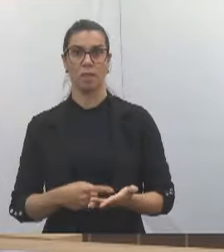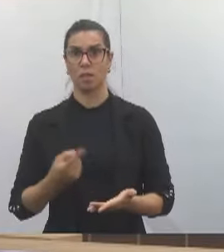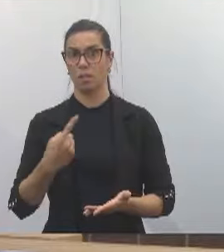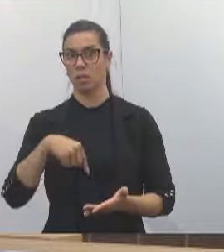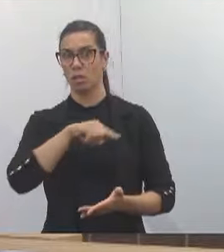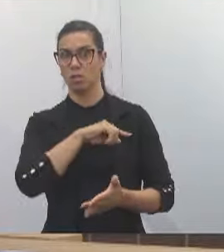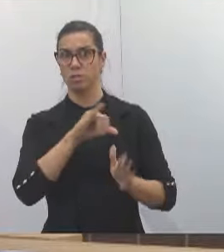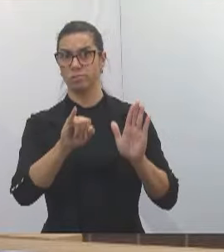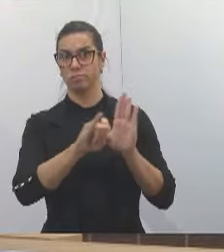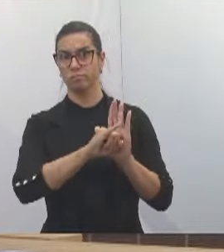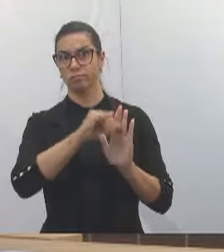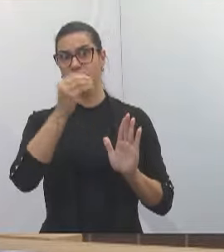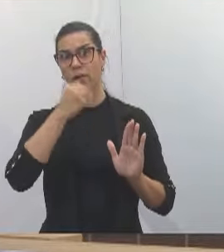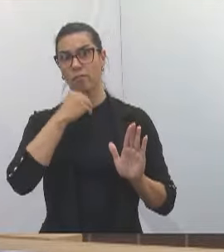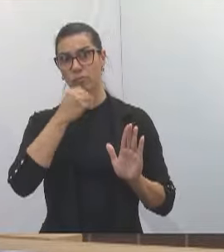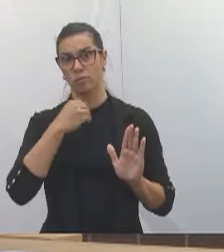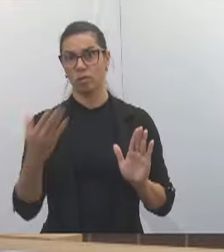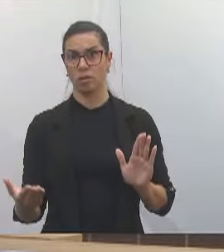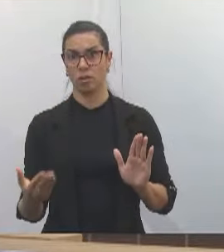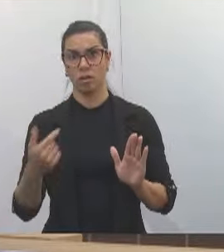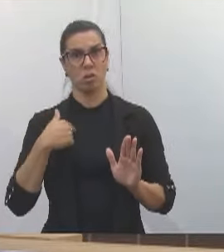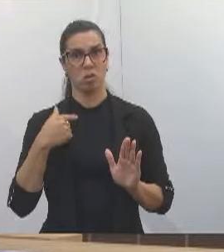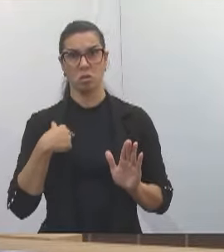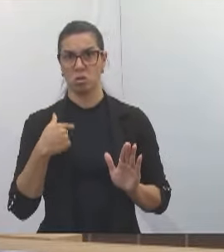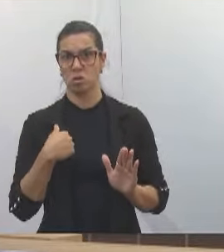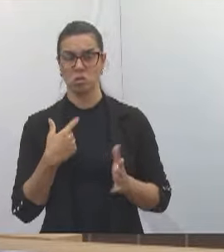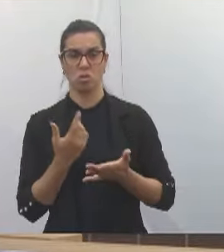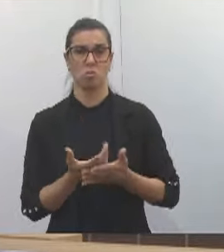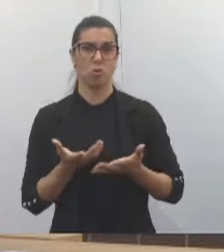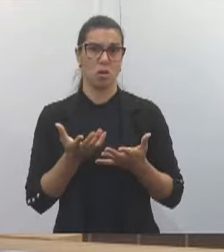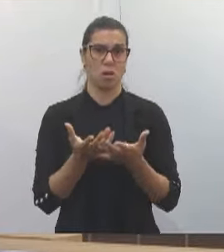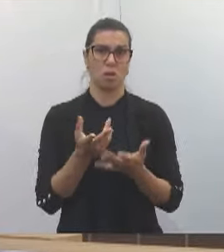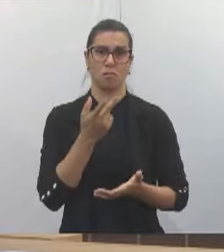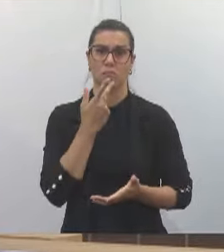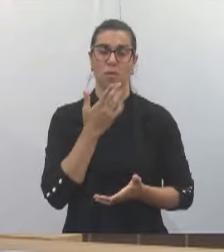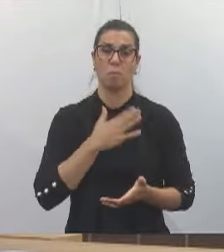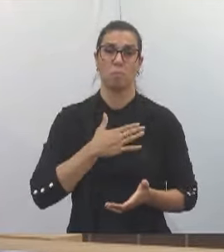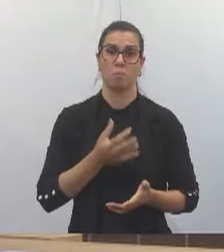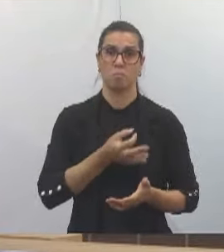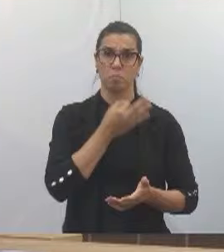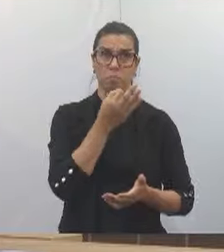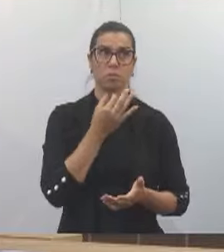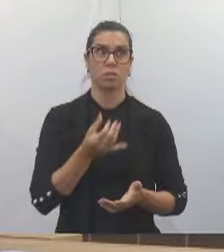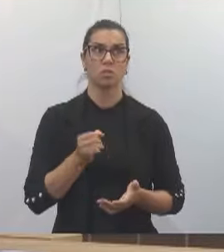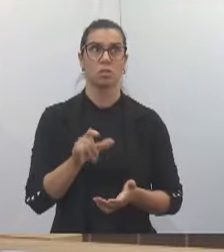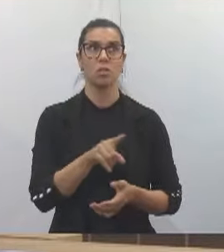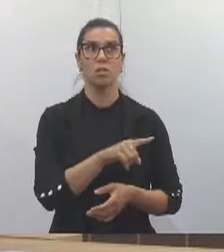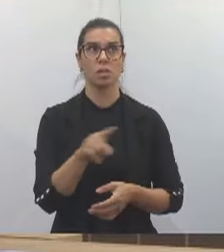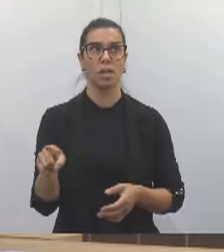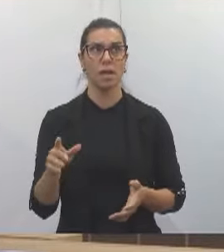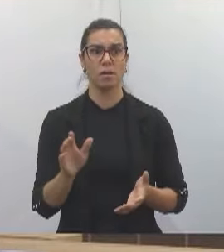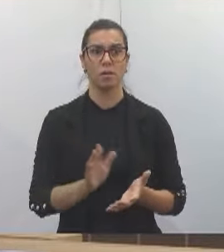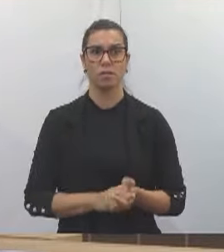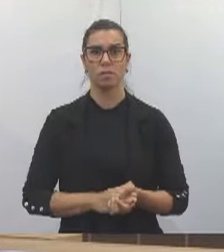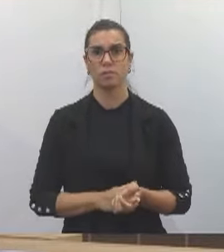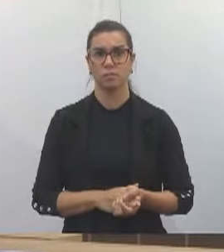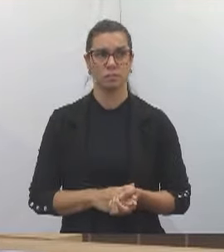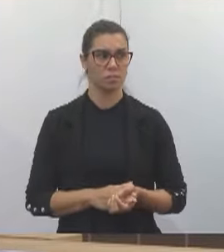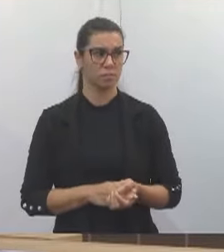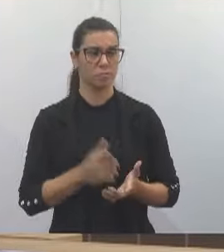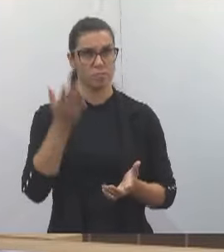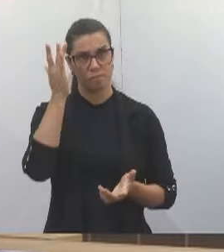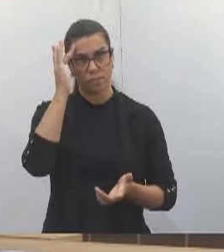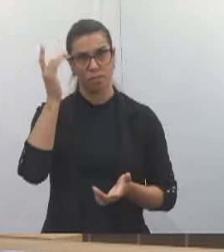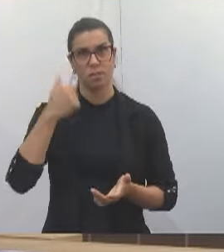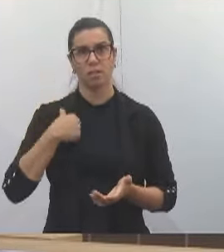identidade. Então, eu estou aqui sem rabo preso para falar aquilo que eu acho. Se vocês ou outros vereadores acharem que eu